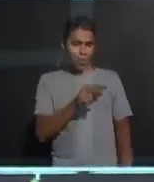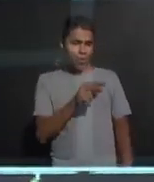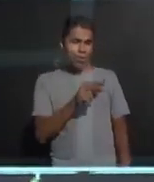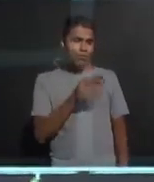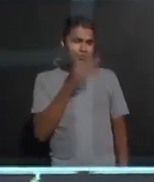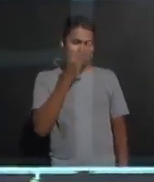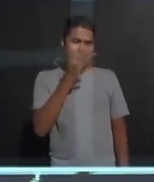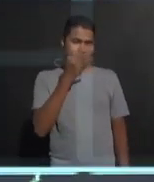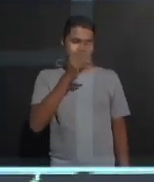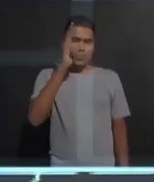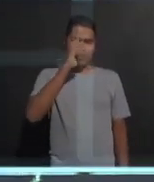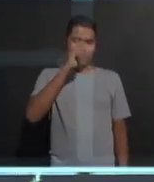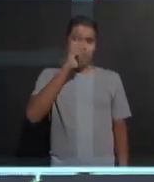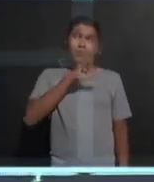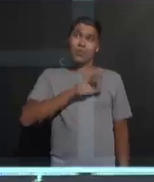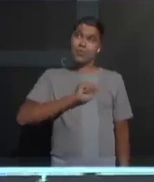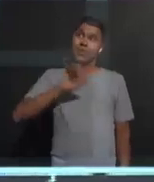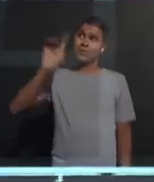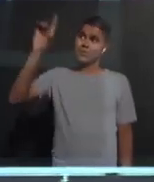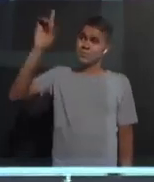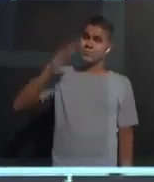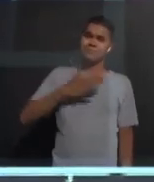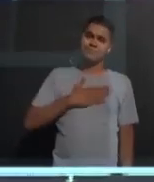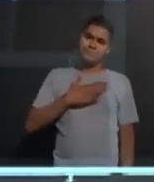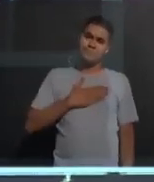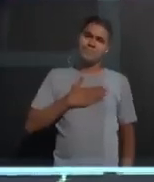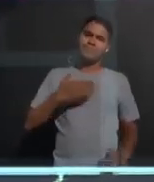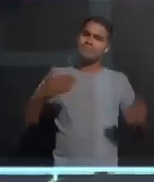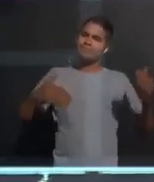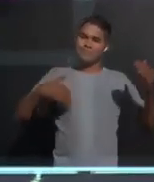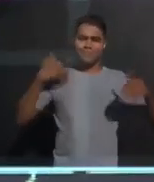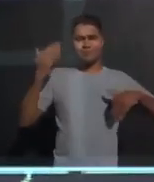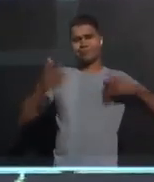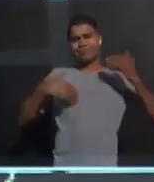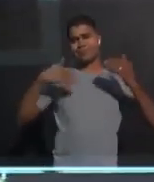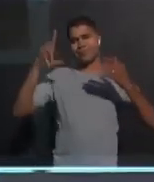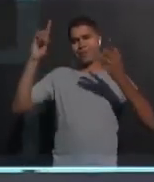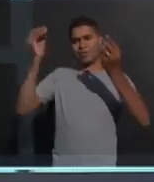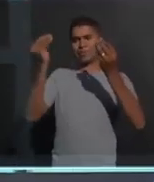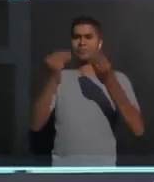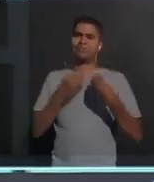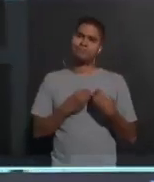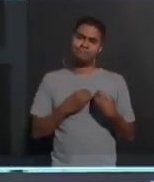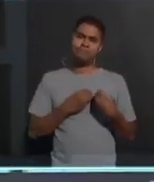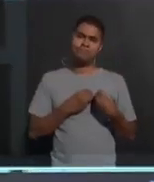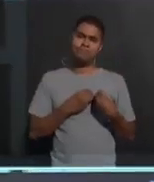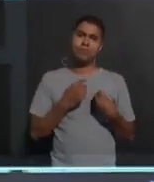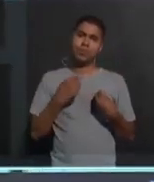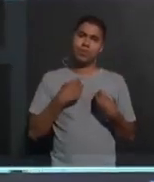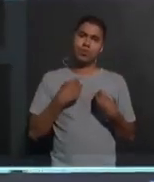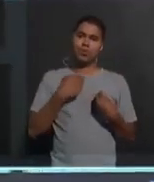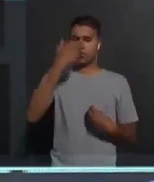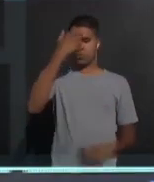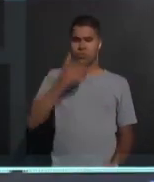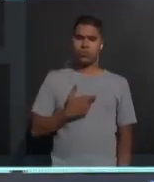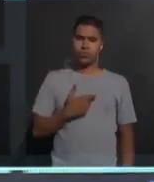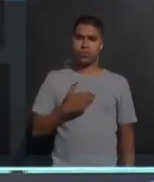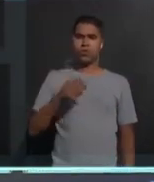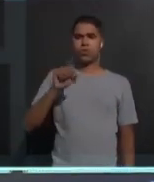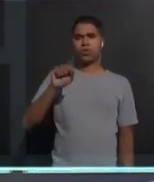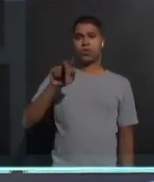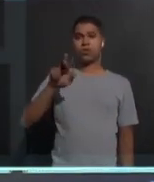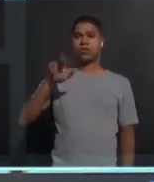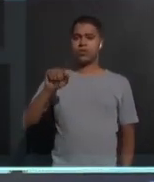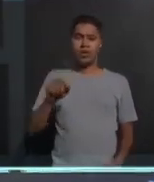plantas eu vou lembrar do amor de deus por mim ea alegria que ele colocou em mim eu sou sara ele colocou